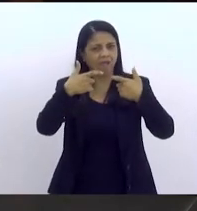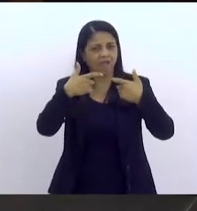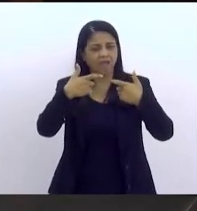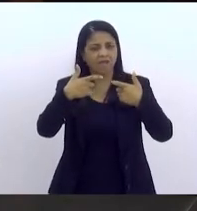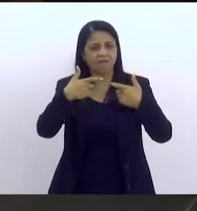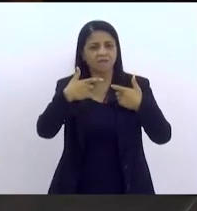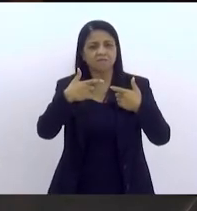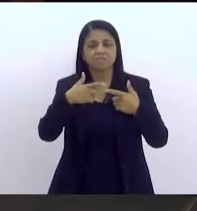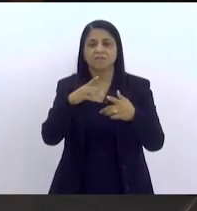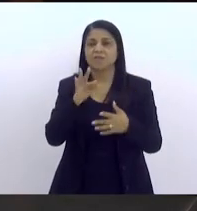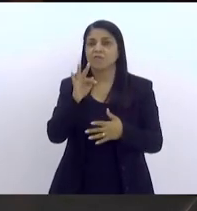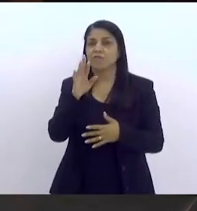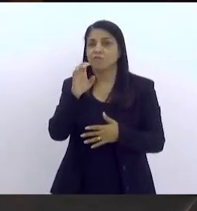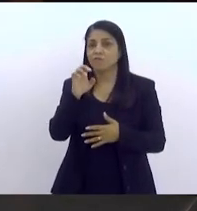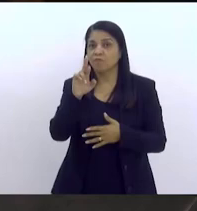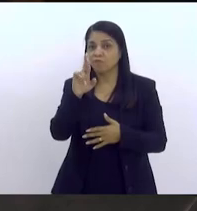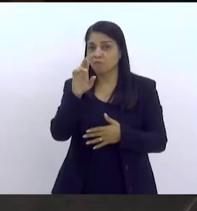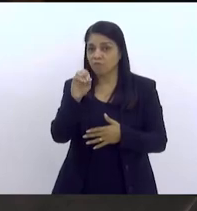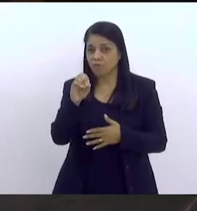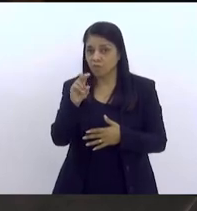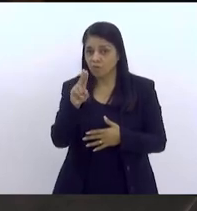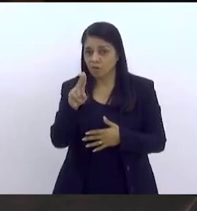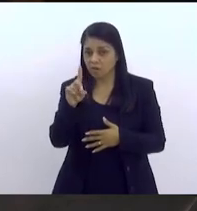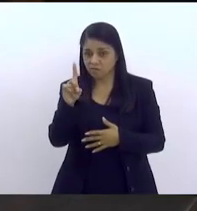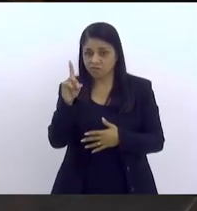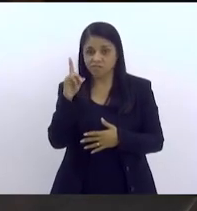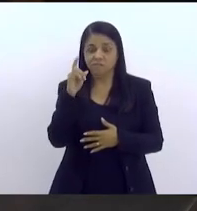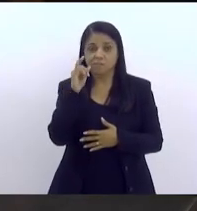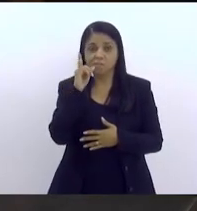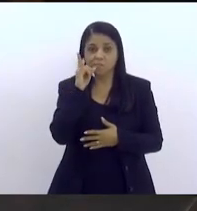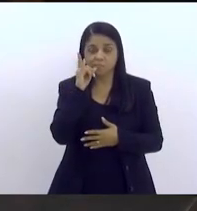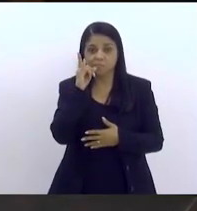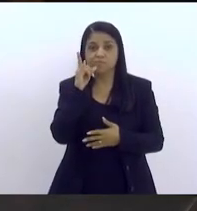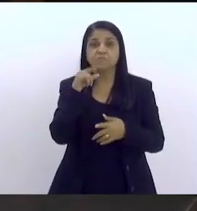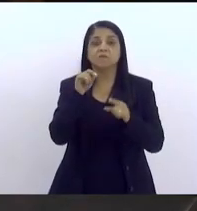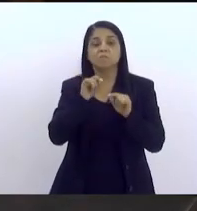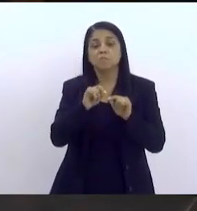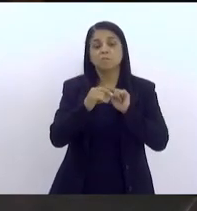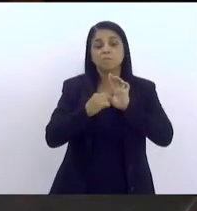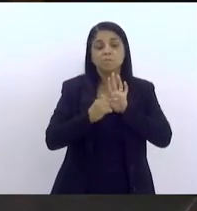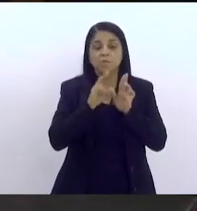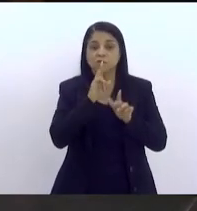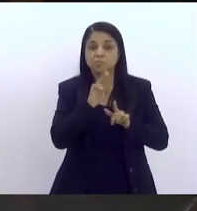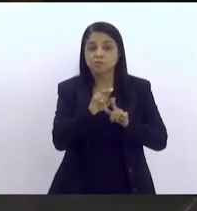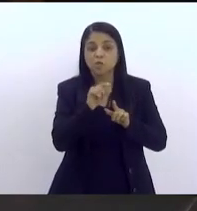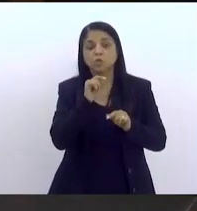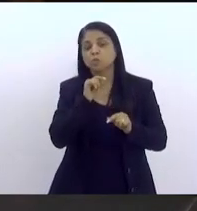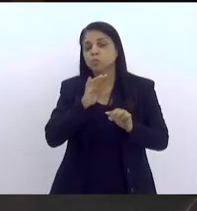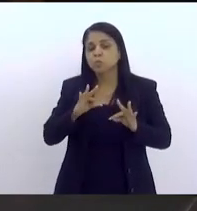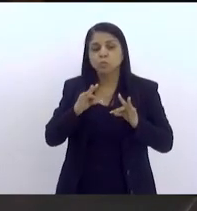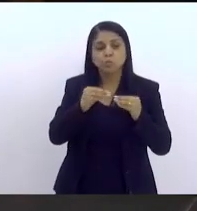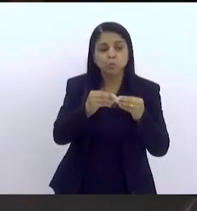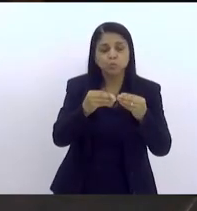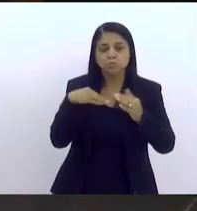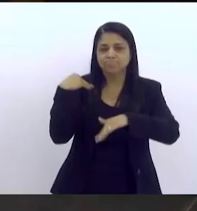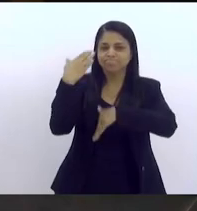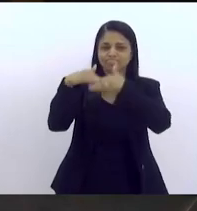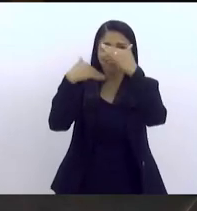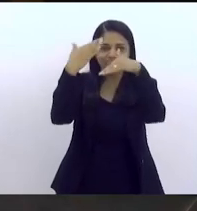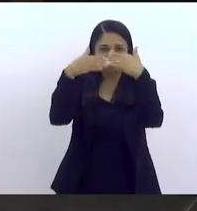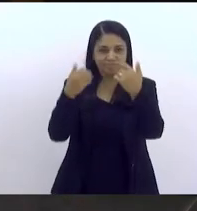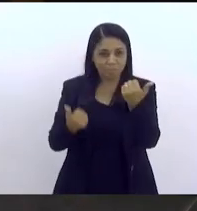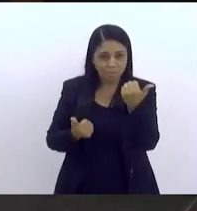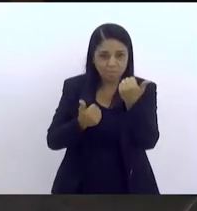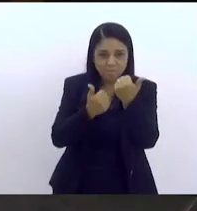conclui com a seguinte indicação tudo que promove o desenvolvimento da cultura